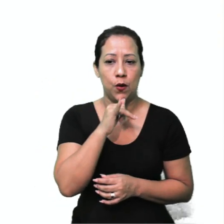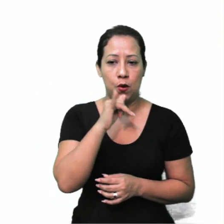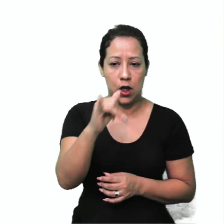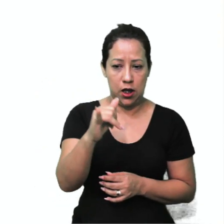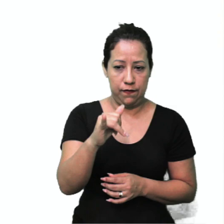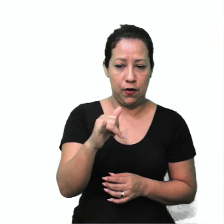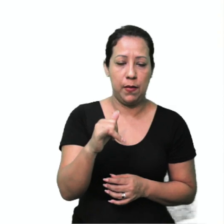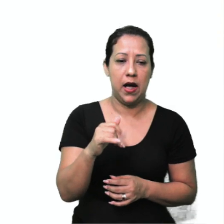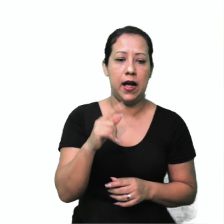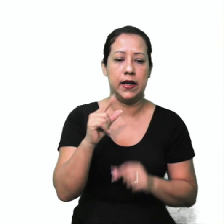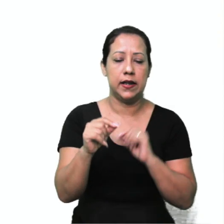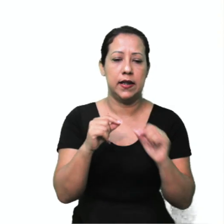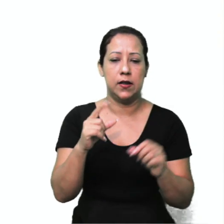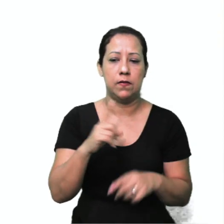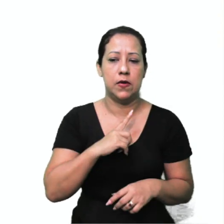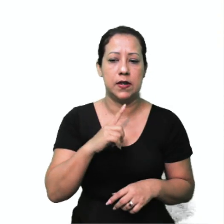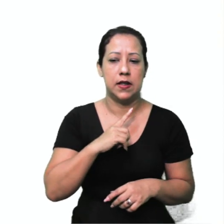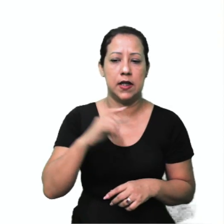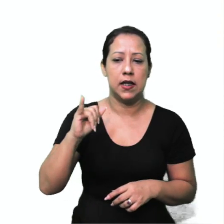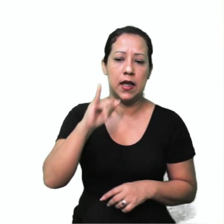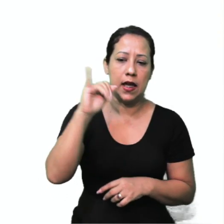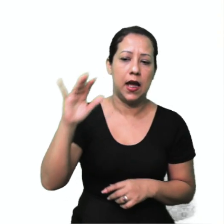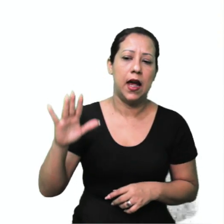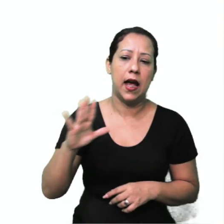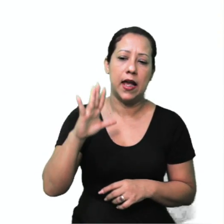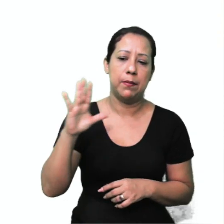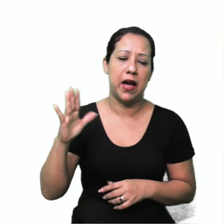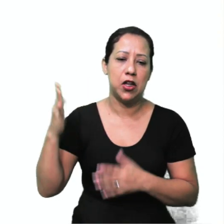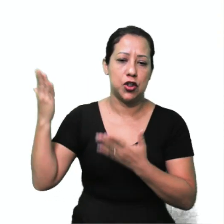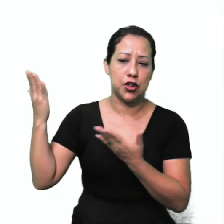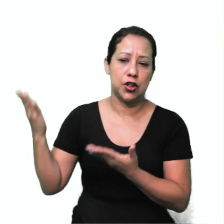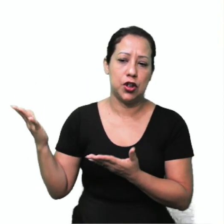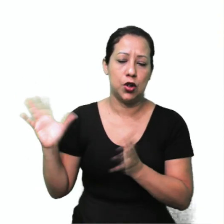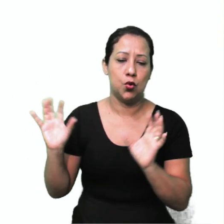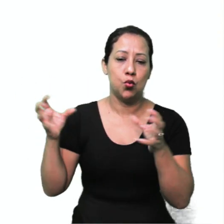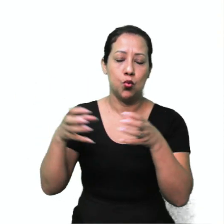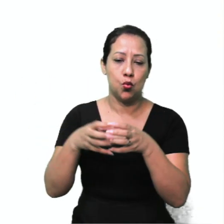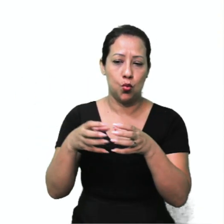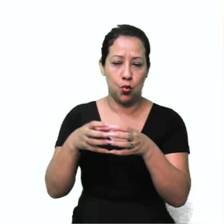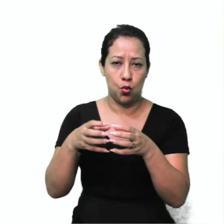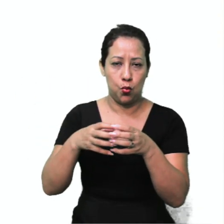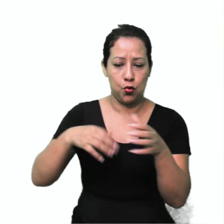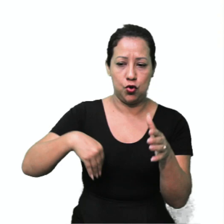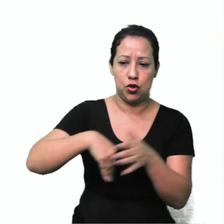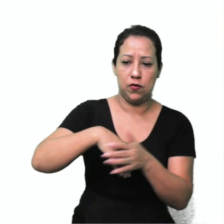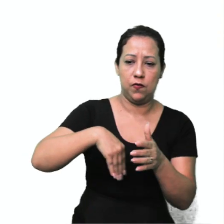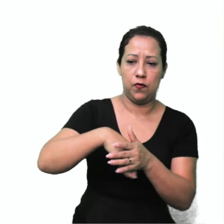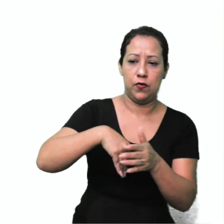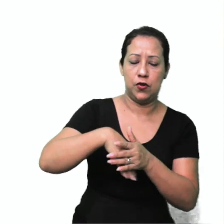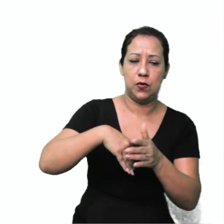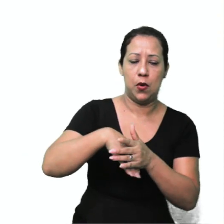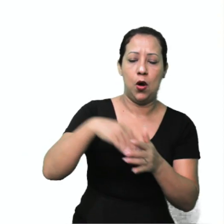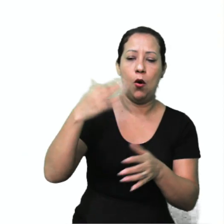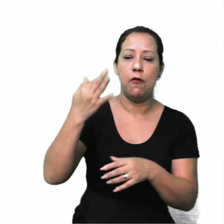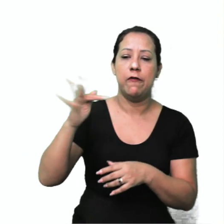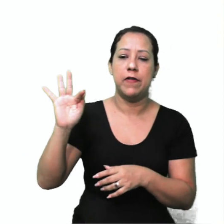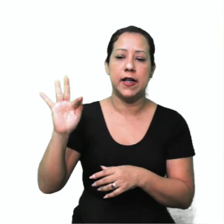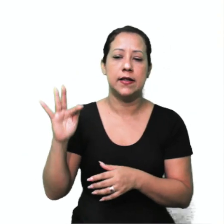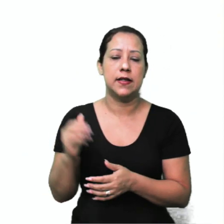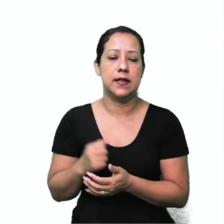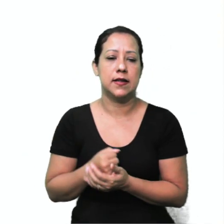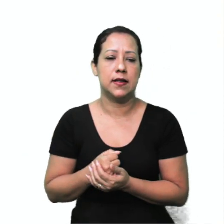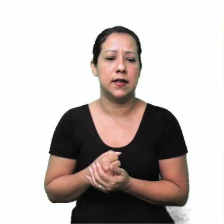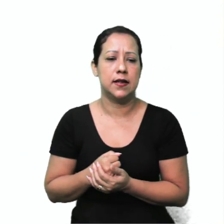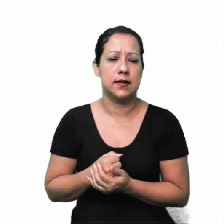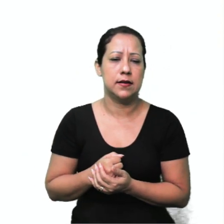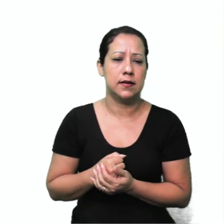informal, você tem a imagem da seleção francesa, que de França só